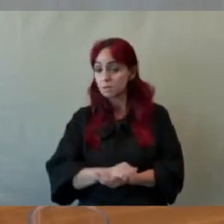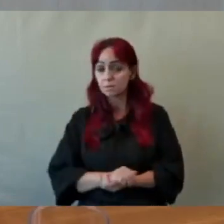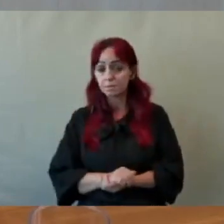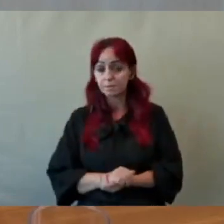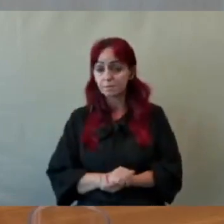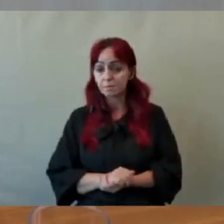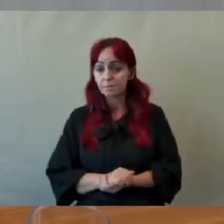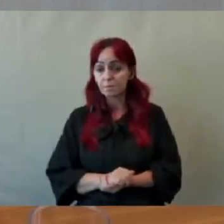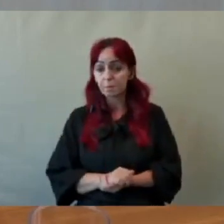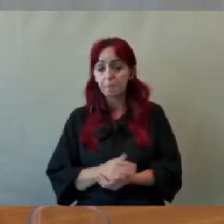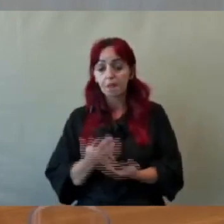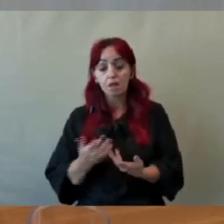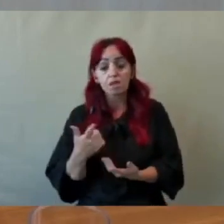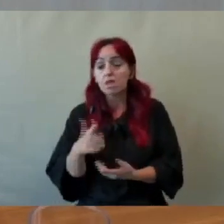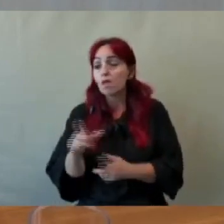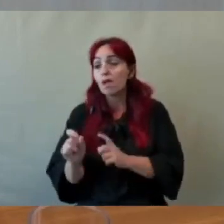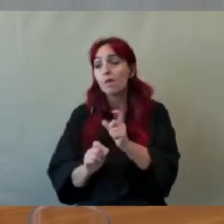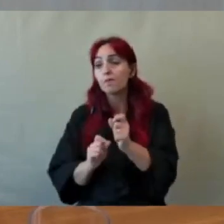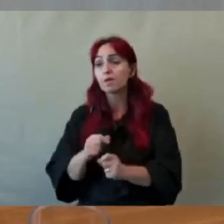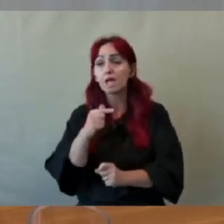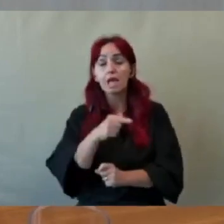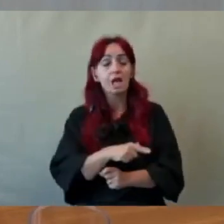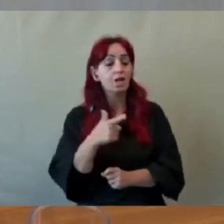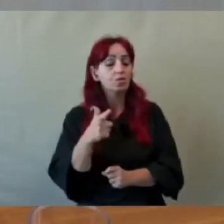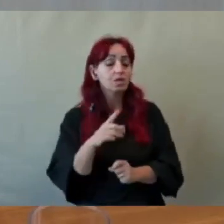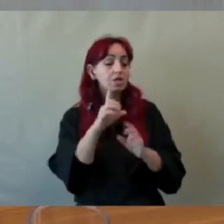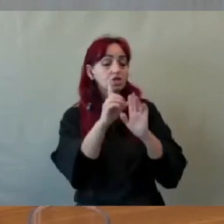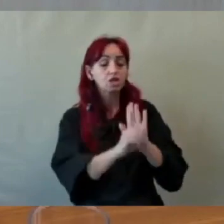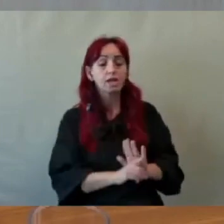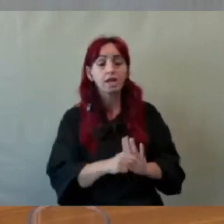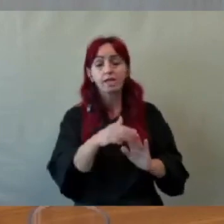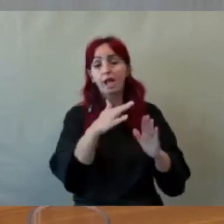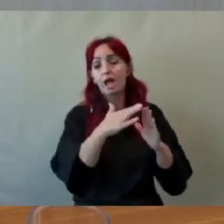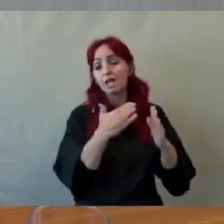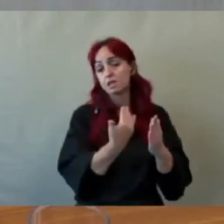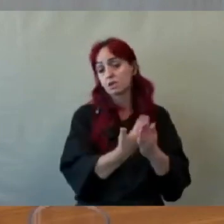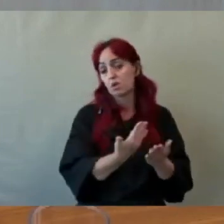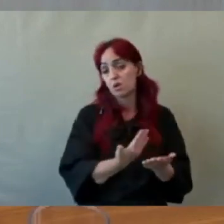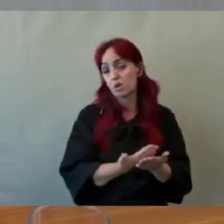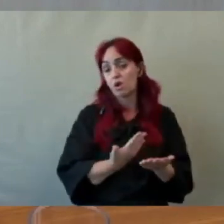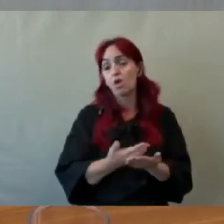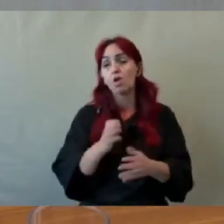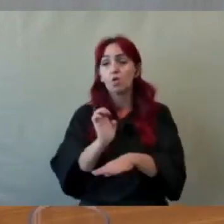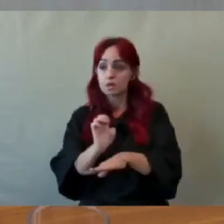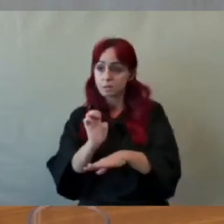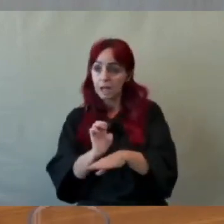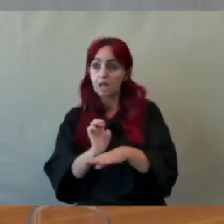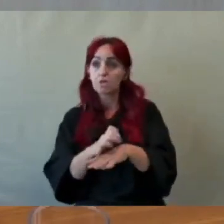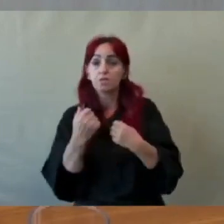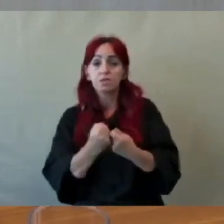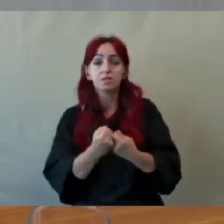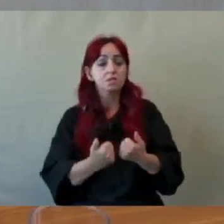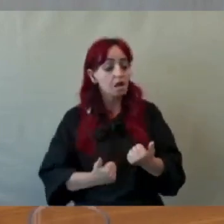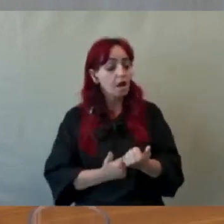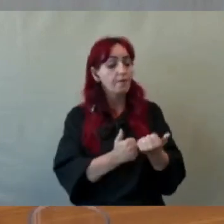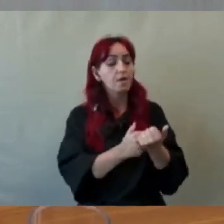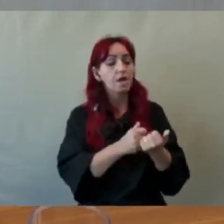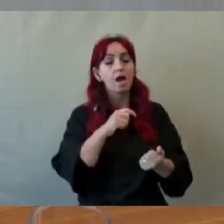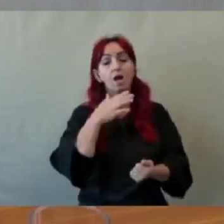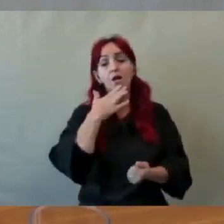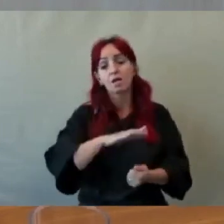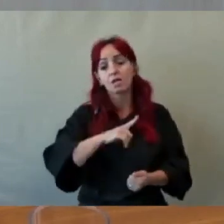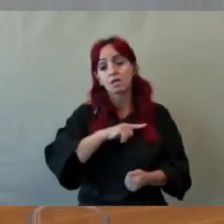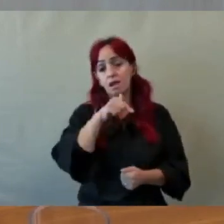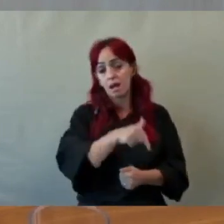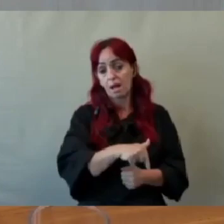Não porque a criança não tem o direito de estar na escola, pelo contrário, ela tem o direito de estar na escola, o Estado tem que se virar para ela estar na escola, mas não de